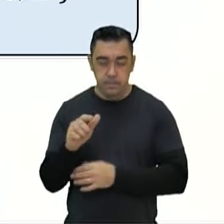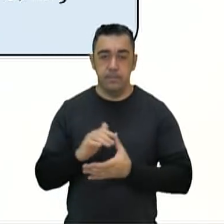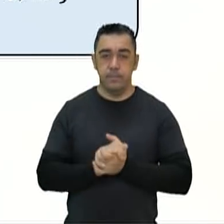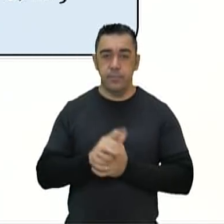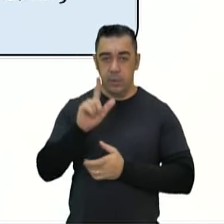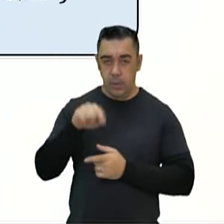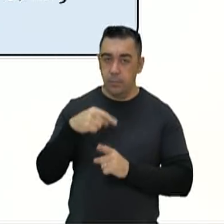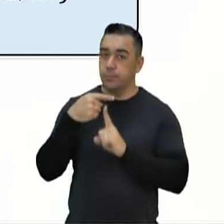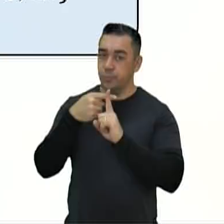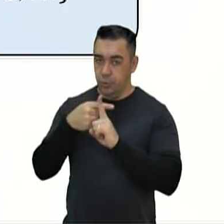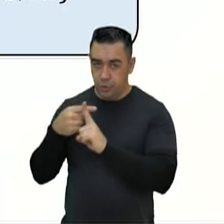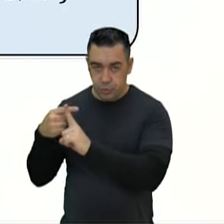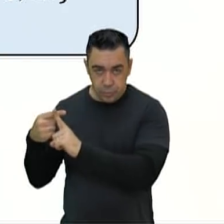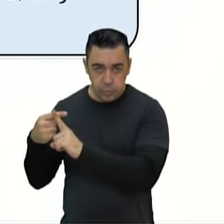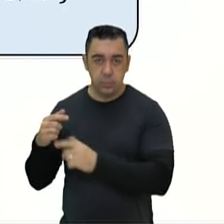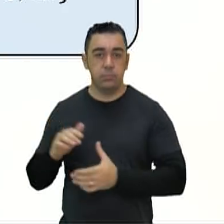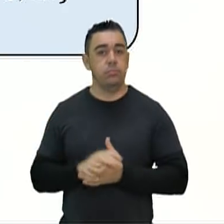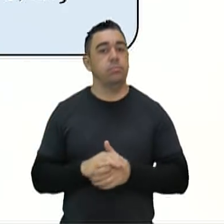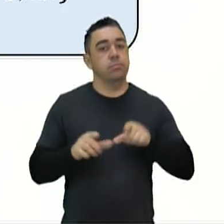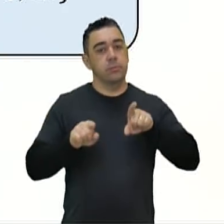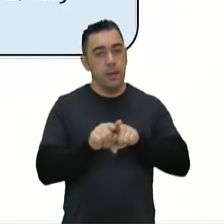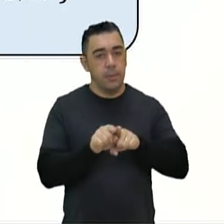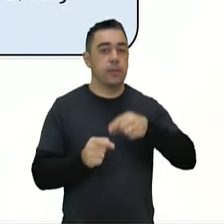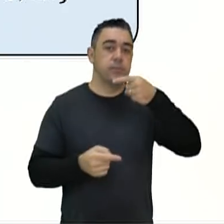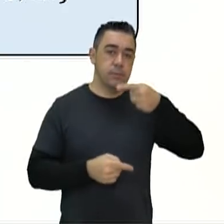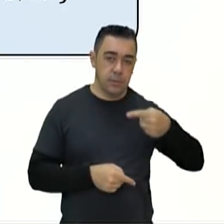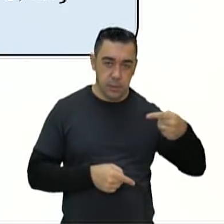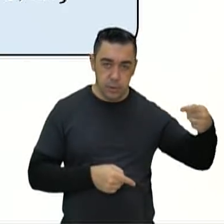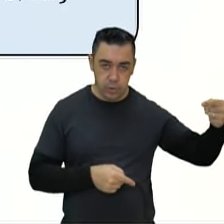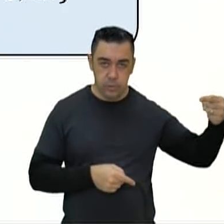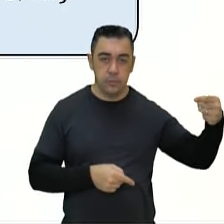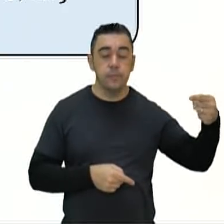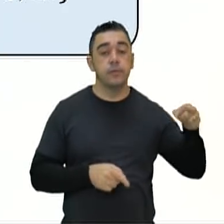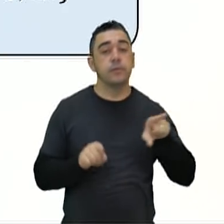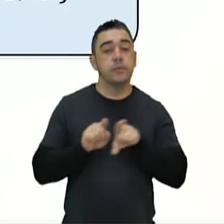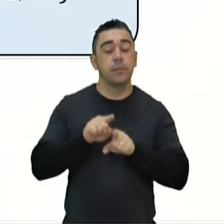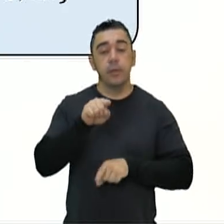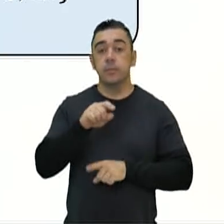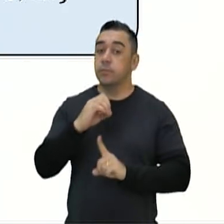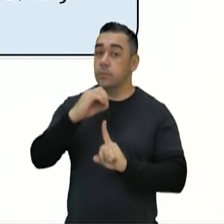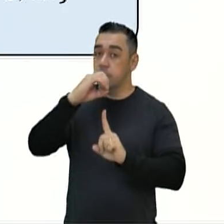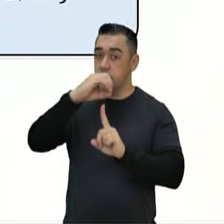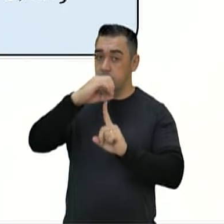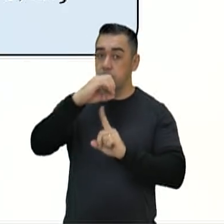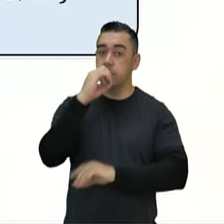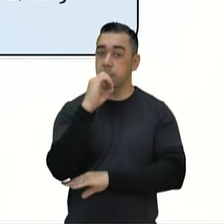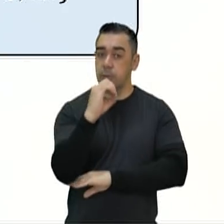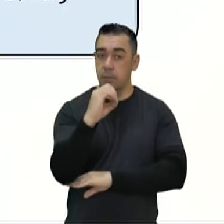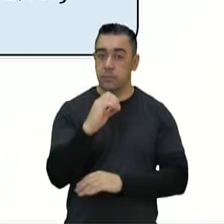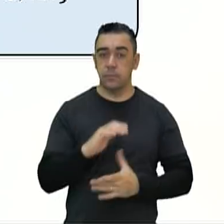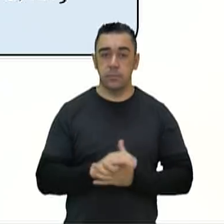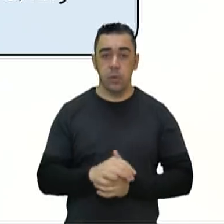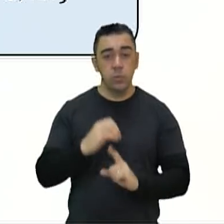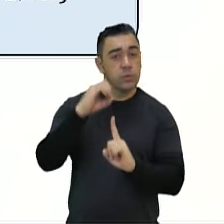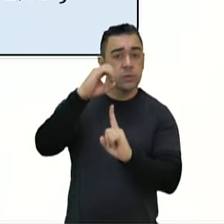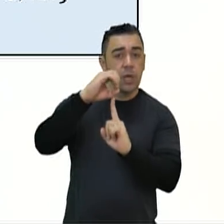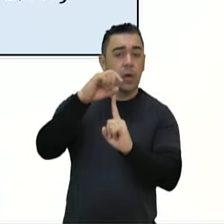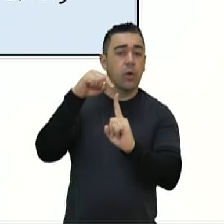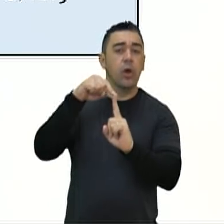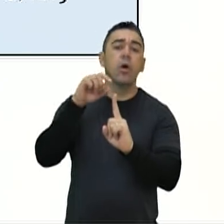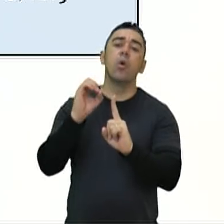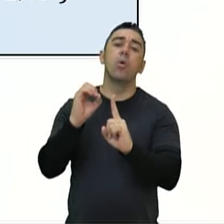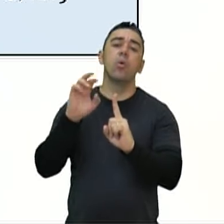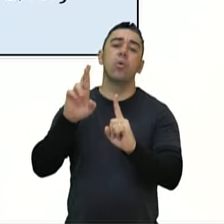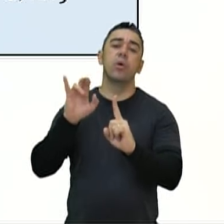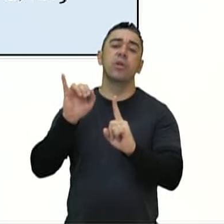números positivos e negativos, incluindo o zero. O zero é a origem.